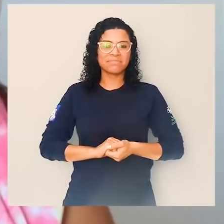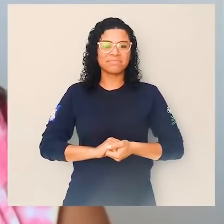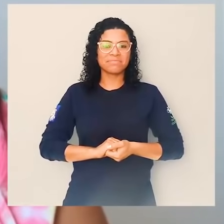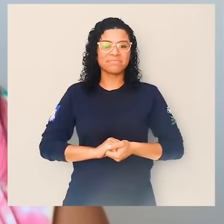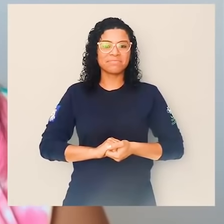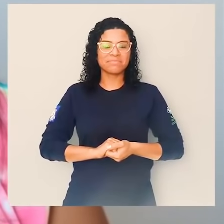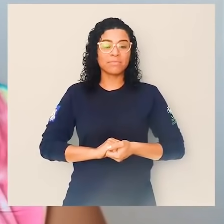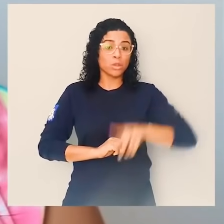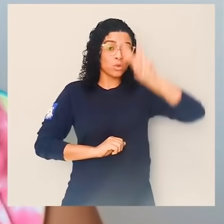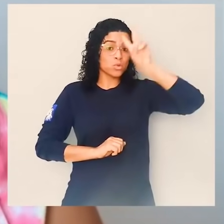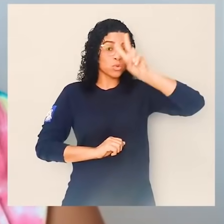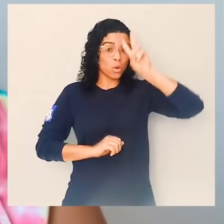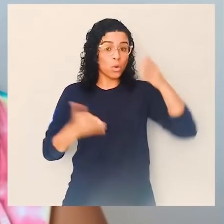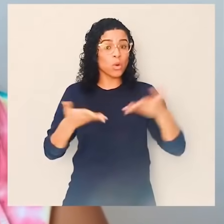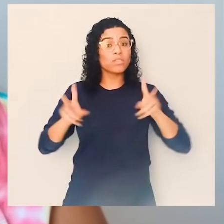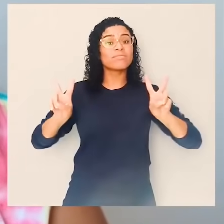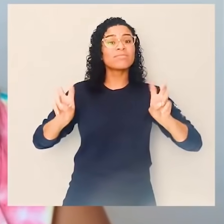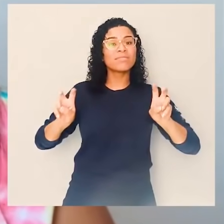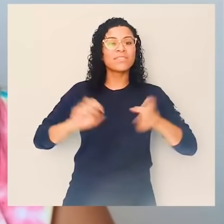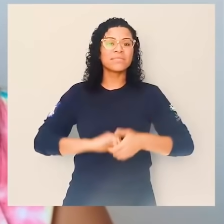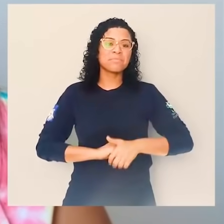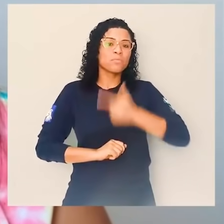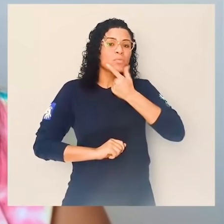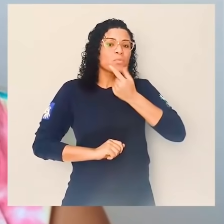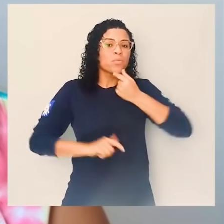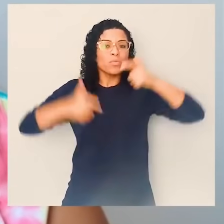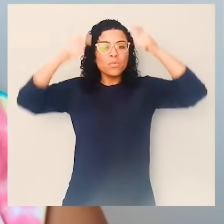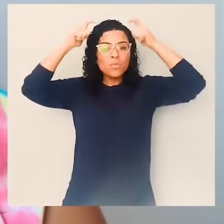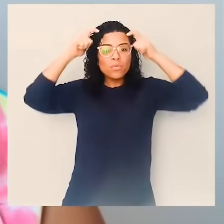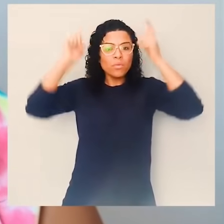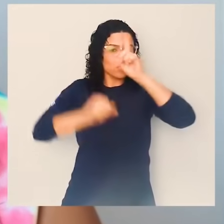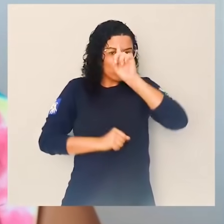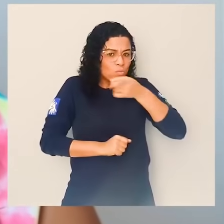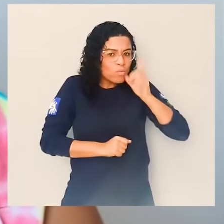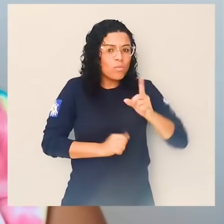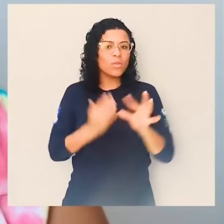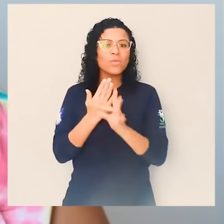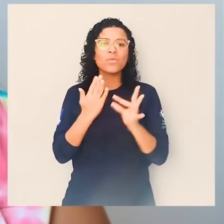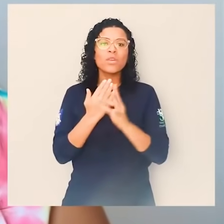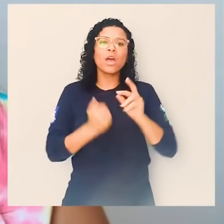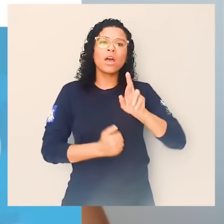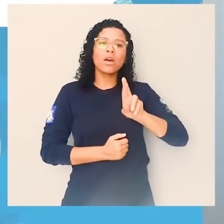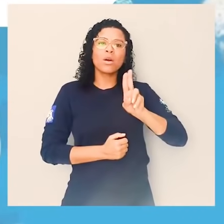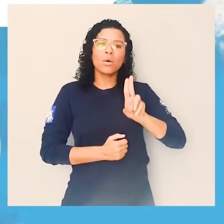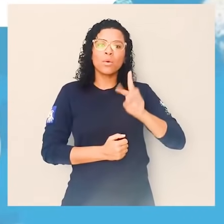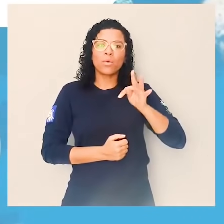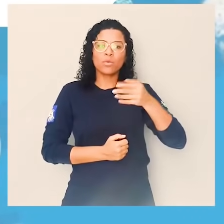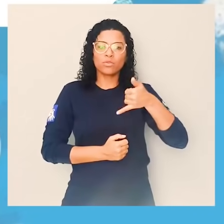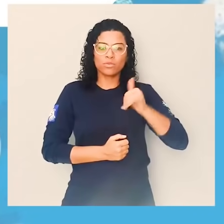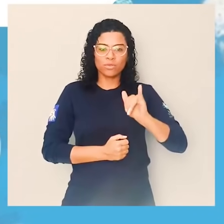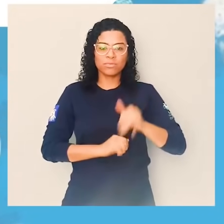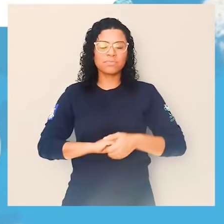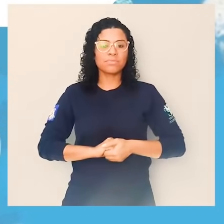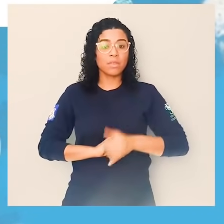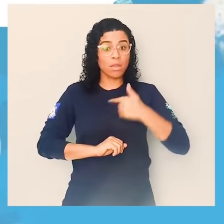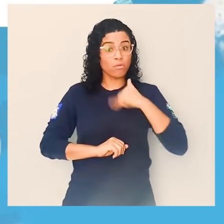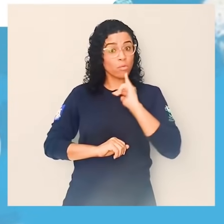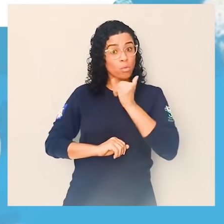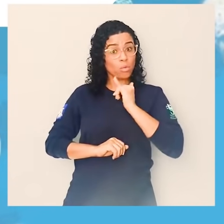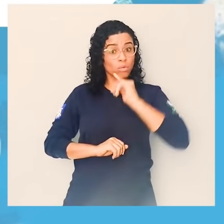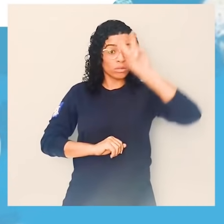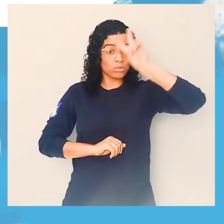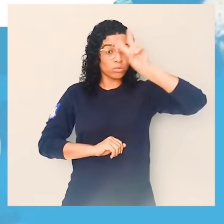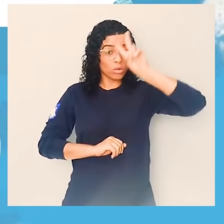tarefa. A história de hoje é O Reizinho Mandão, de Ruth Rocha. Eu vou contar para vocês